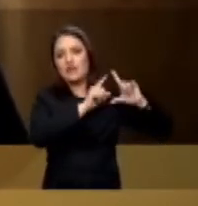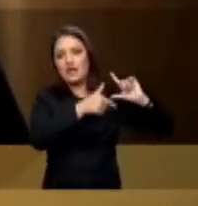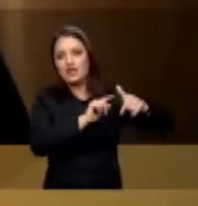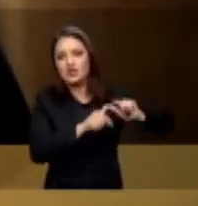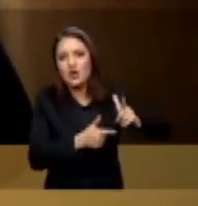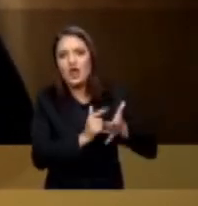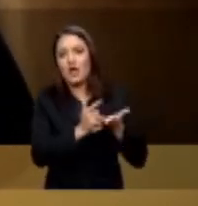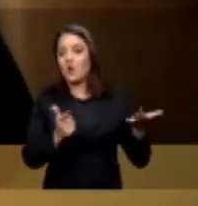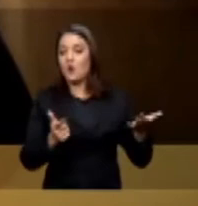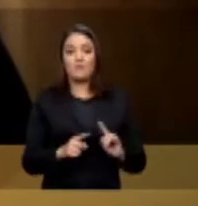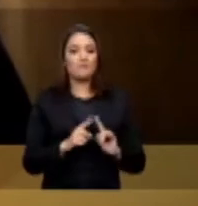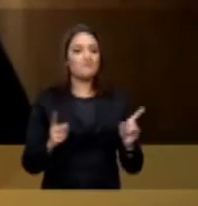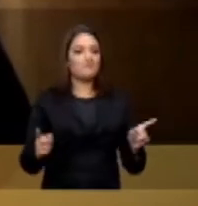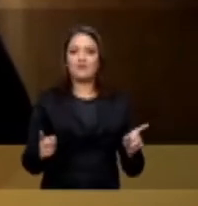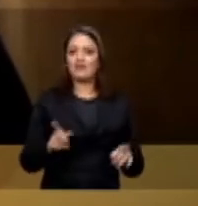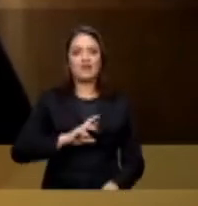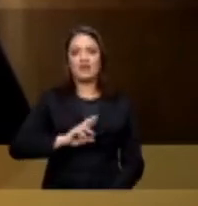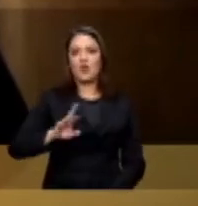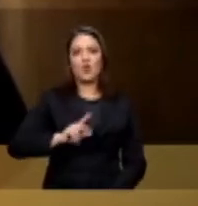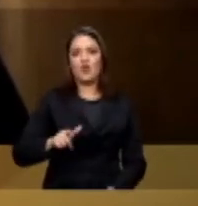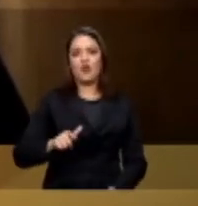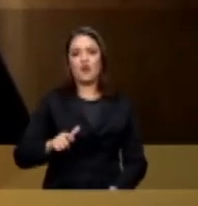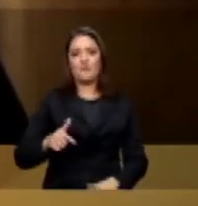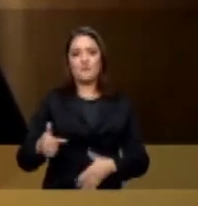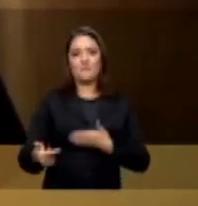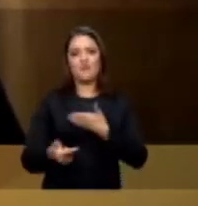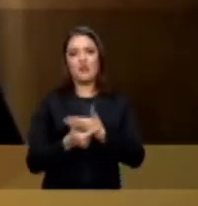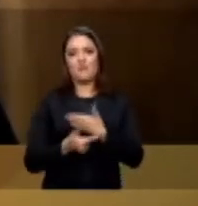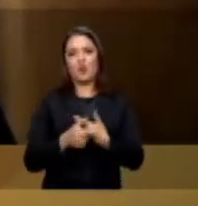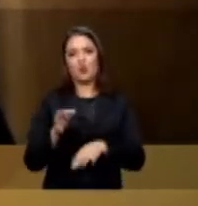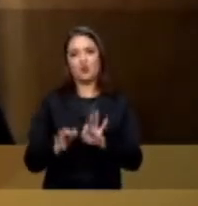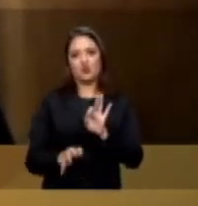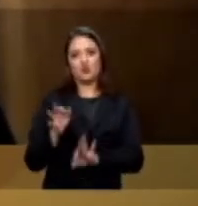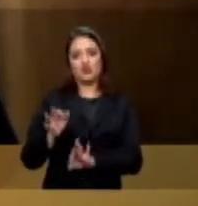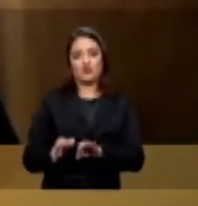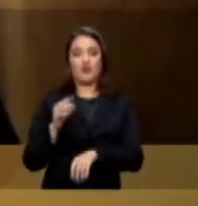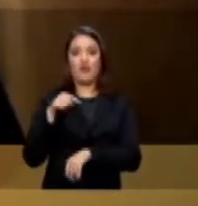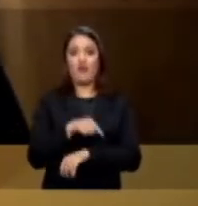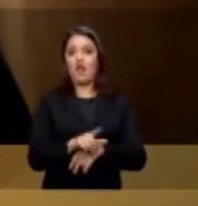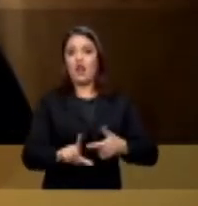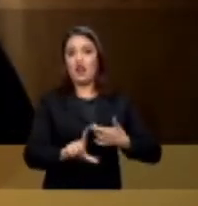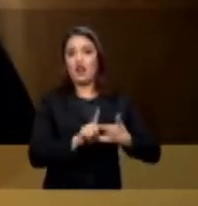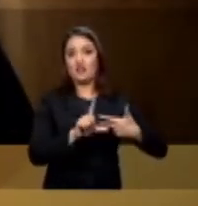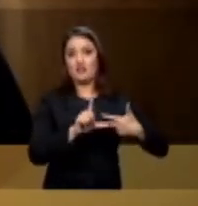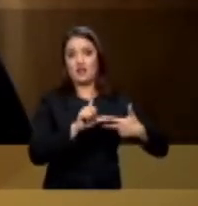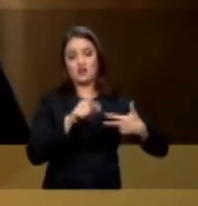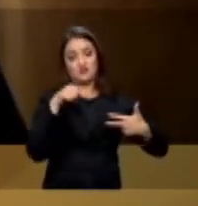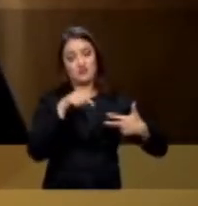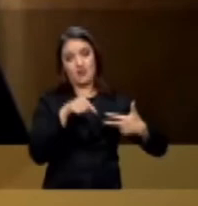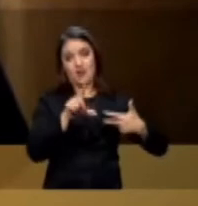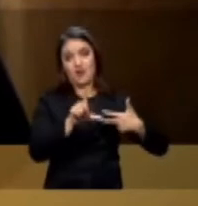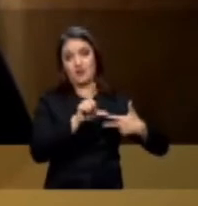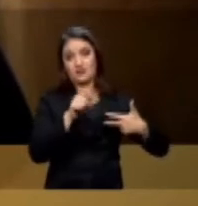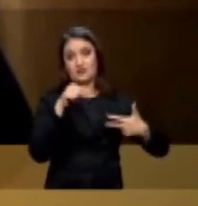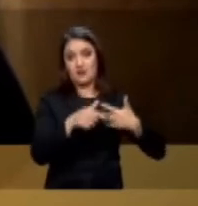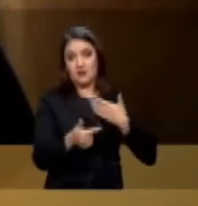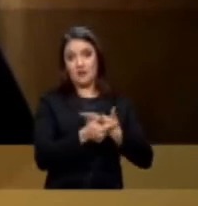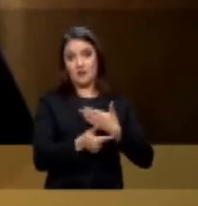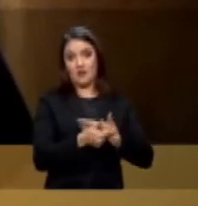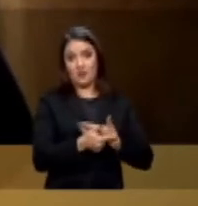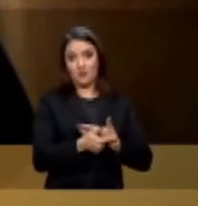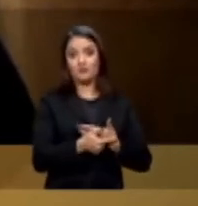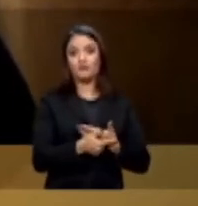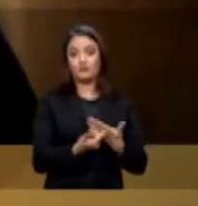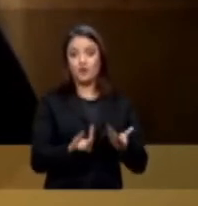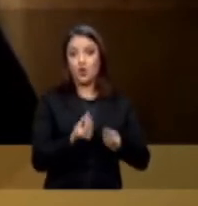estabelecida. Mas isto não é uma escolha judicial. Isso é uma escolha do legislador na alocação